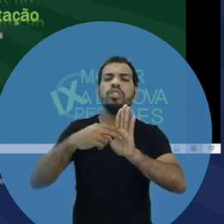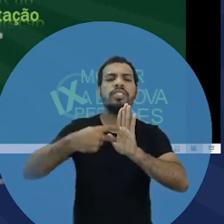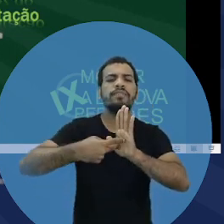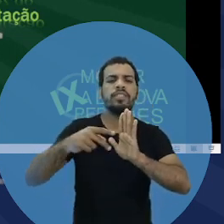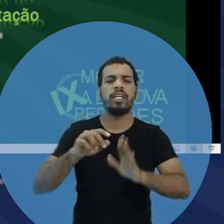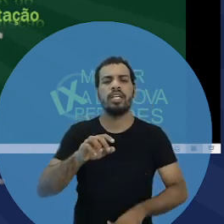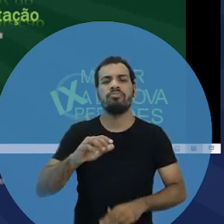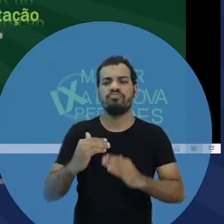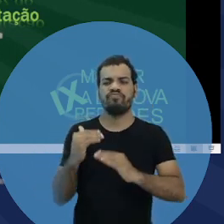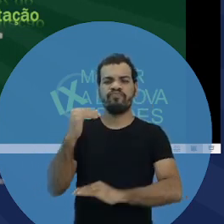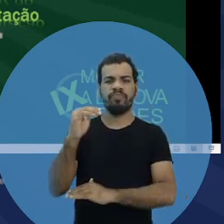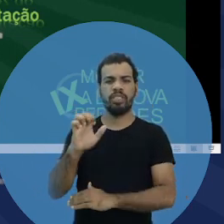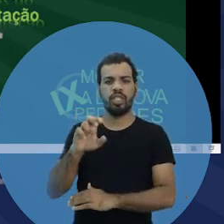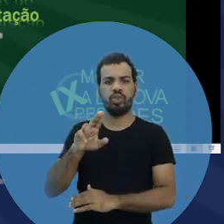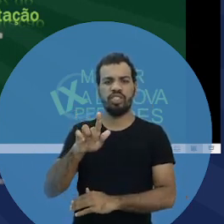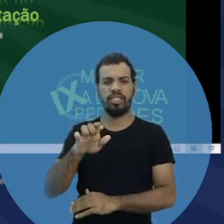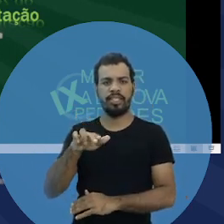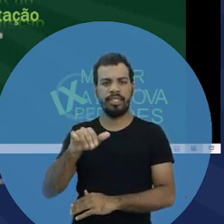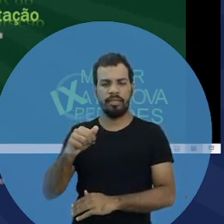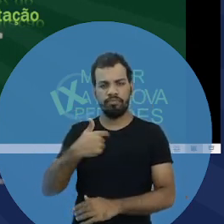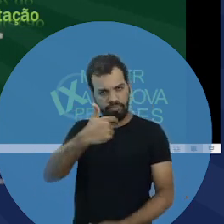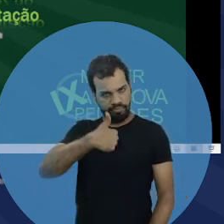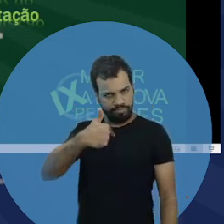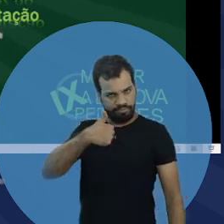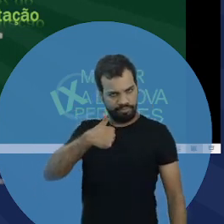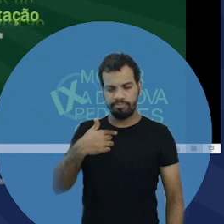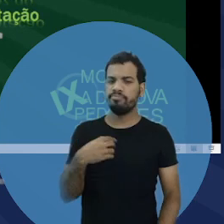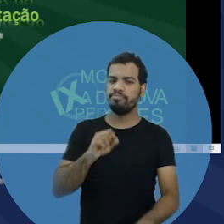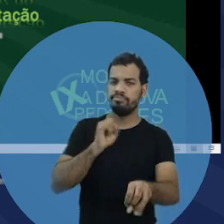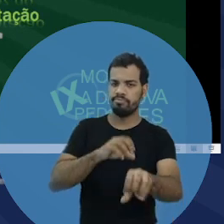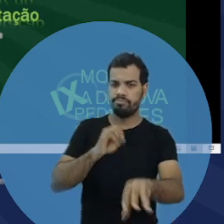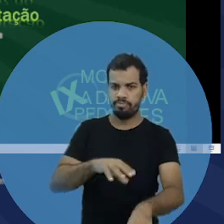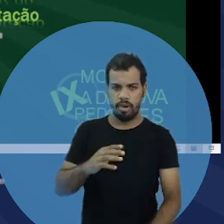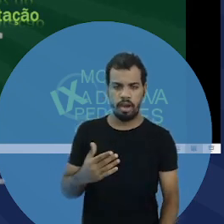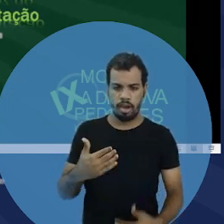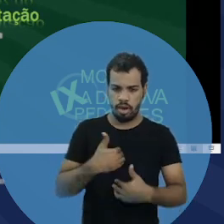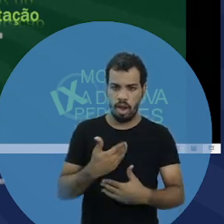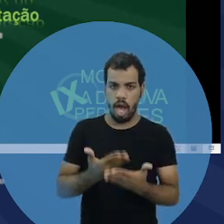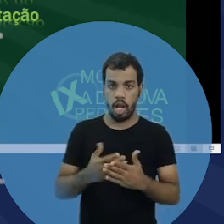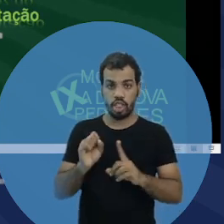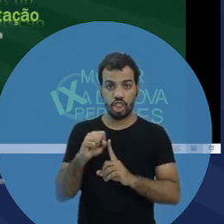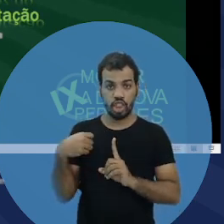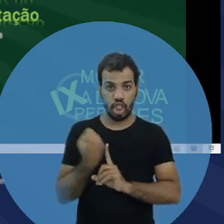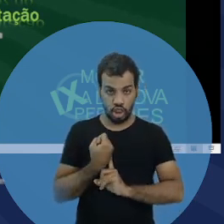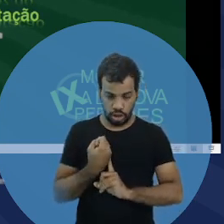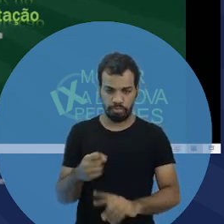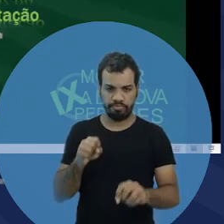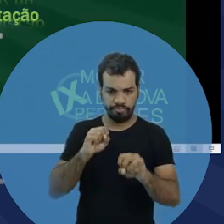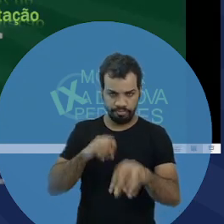mim, né, nas aulas de sociologia, e aí a gente foi pensando como é que